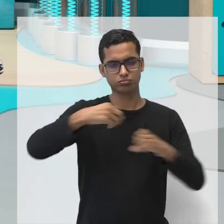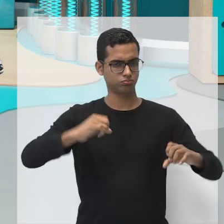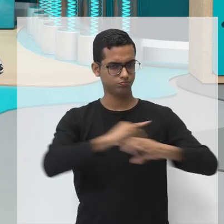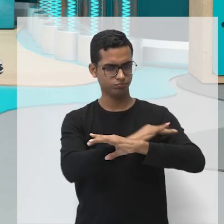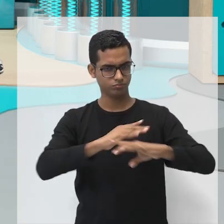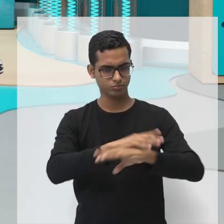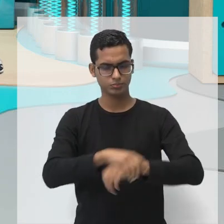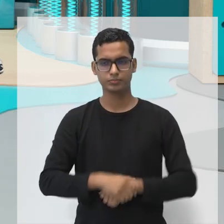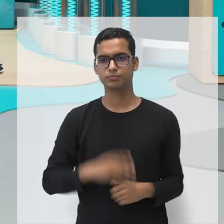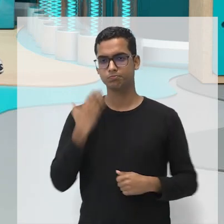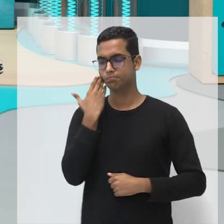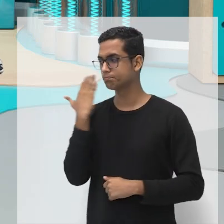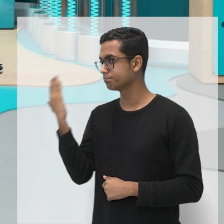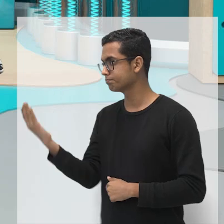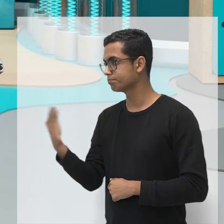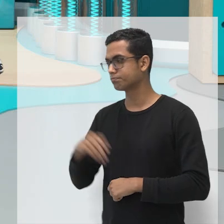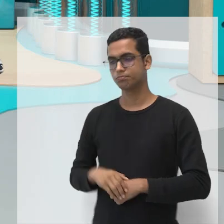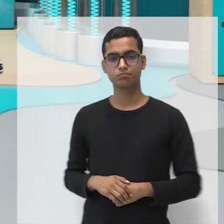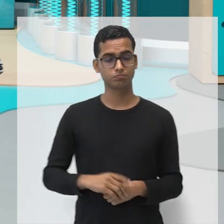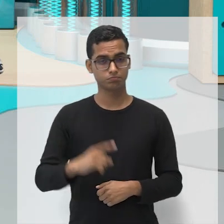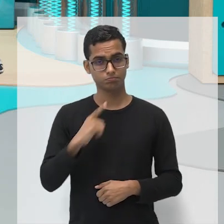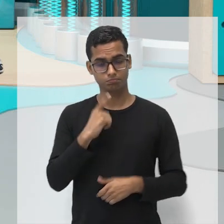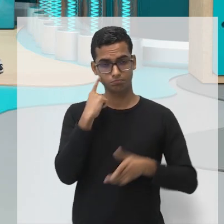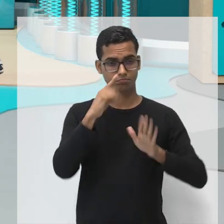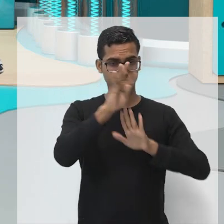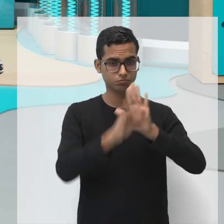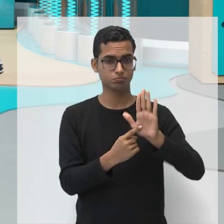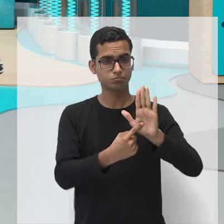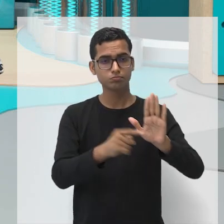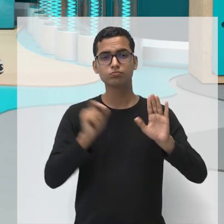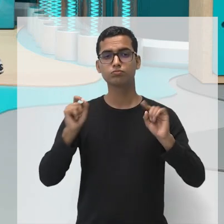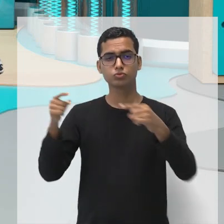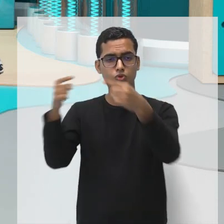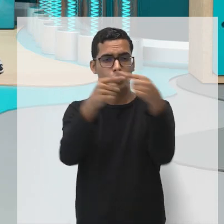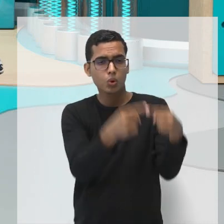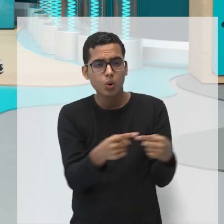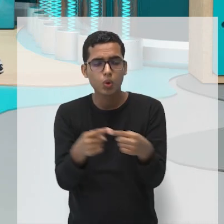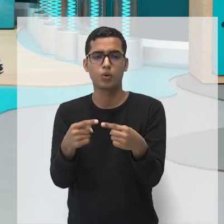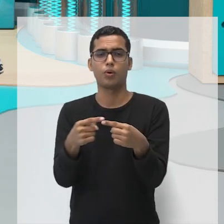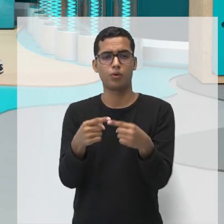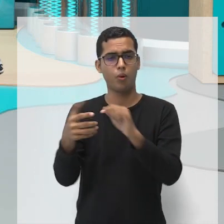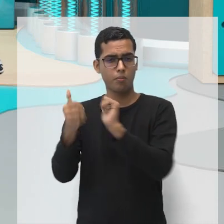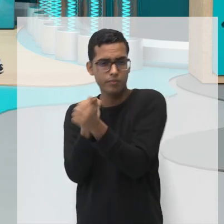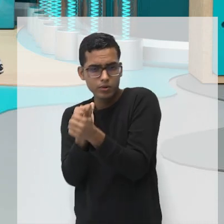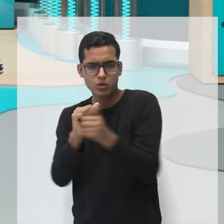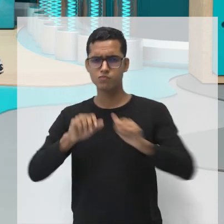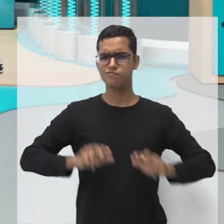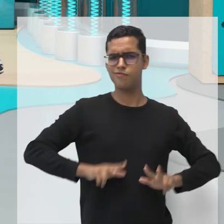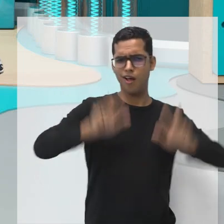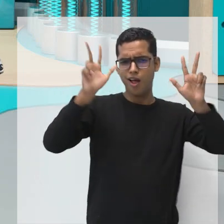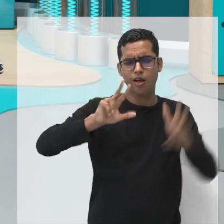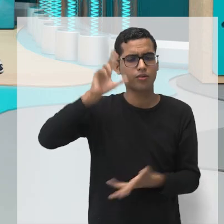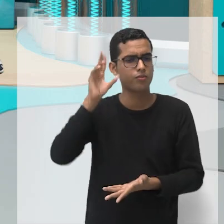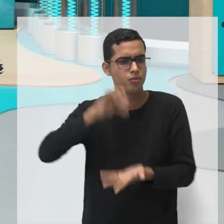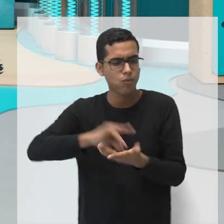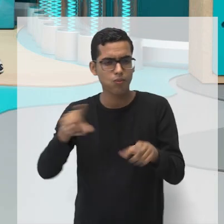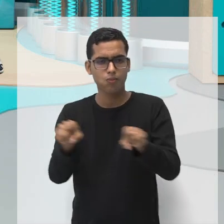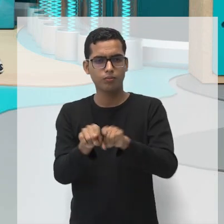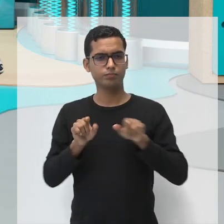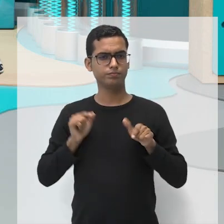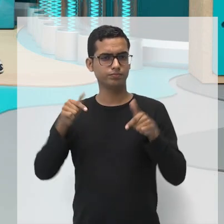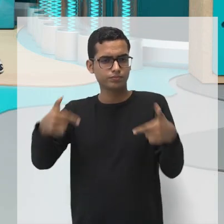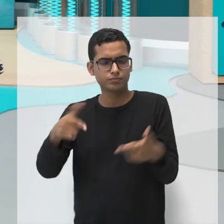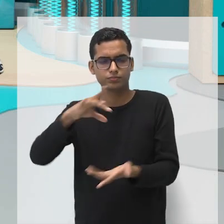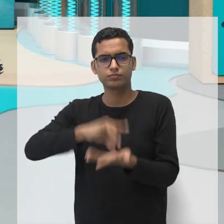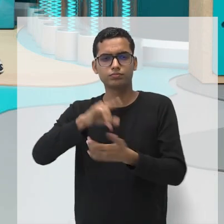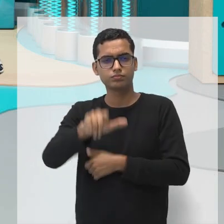atividades, elas combinam, o texto continua, elas combinam elementos de esportes radicais, de